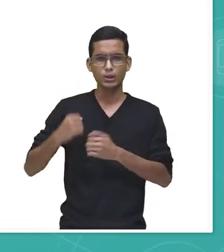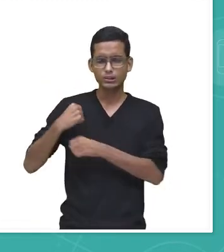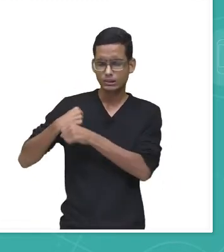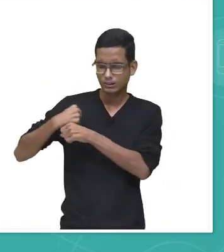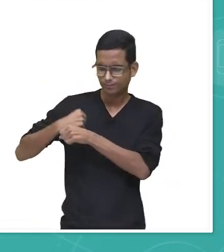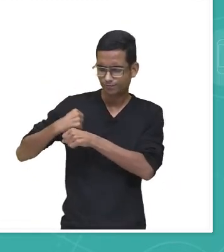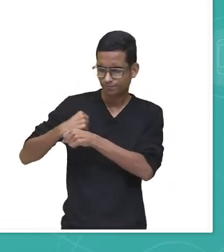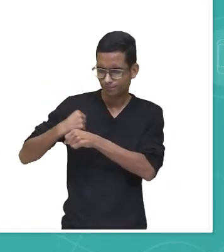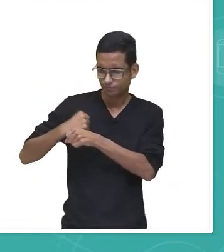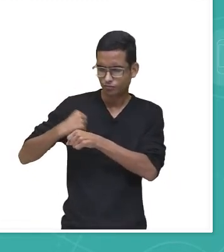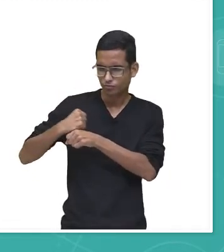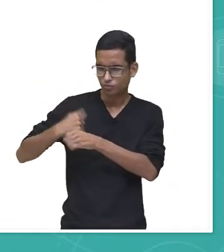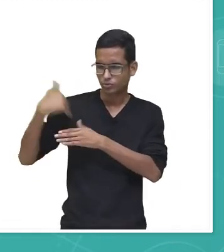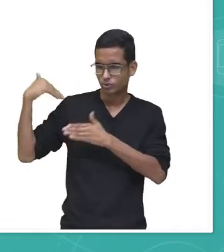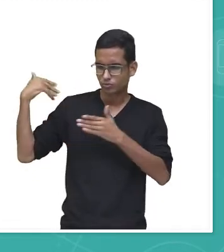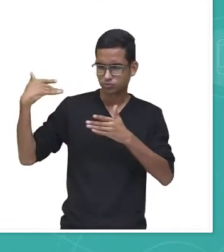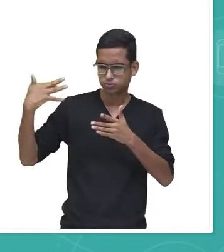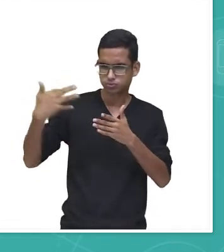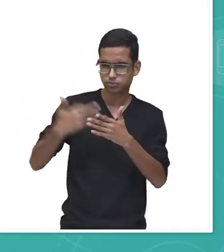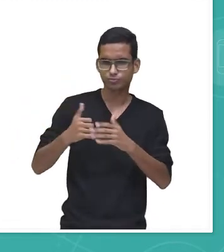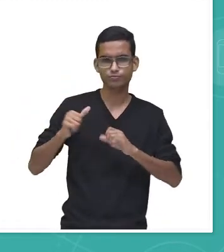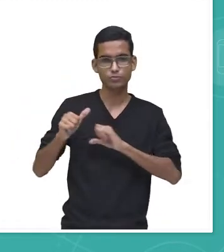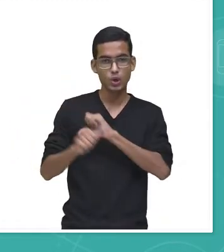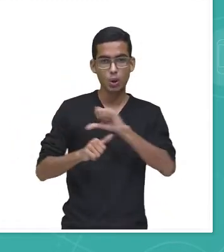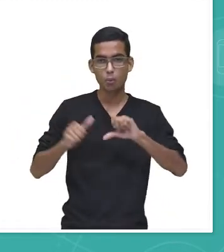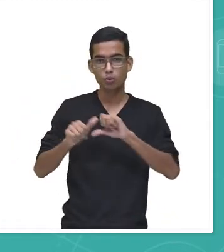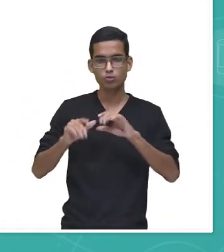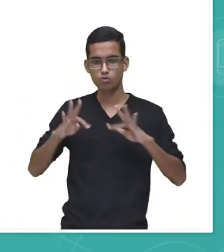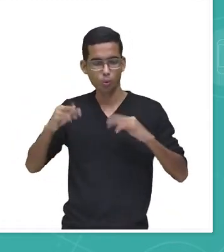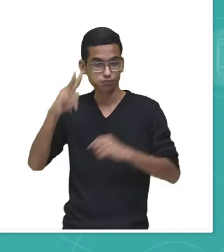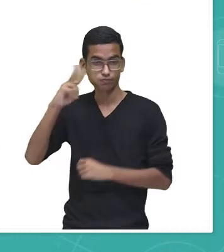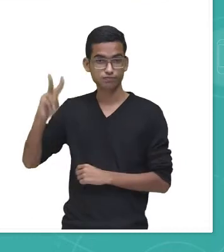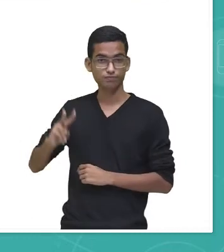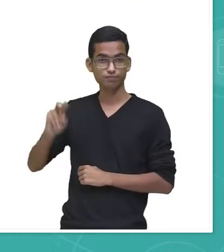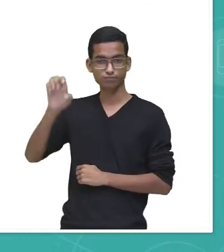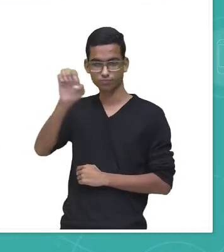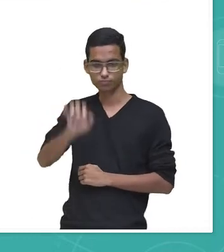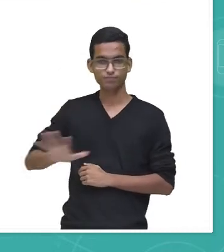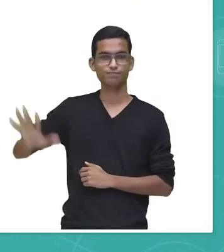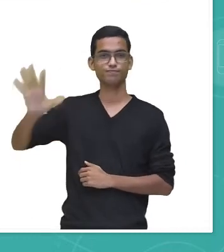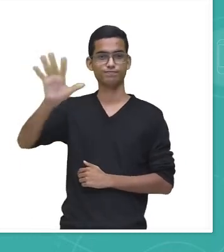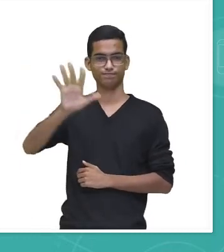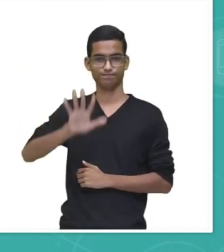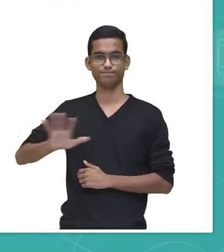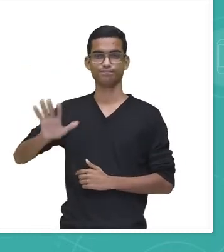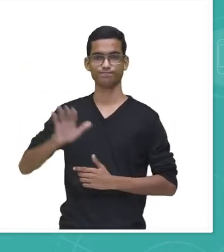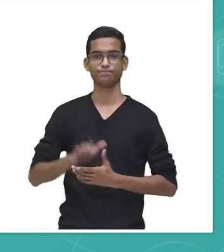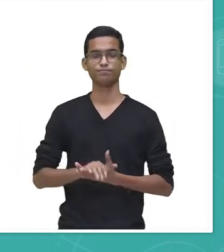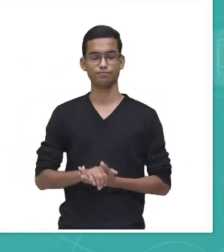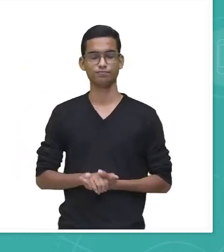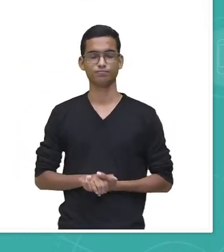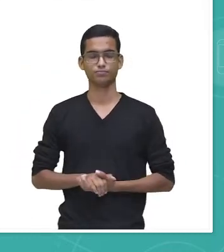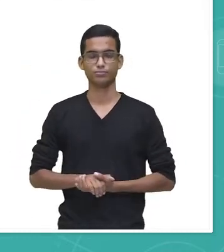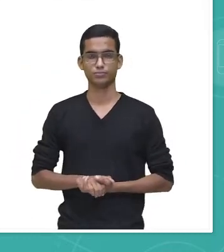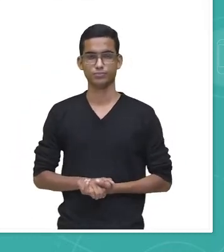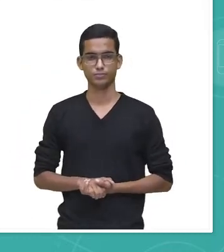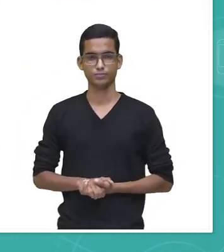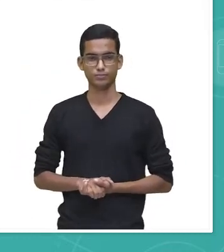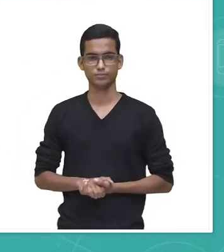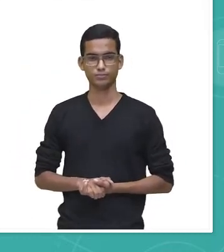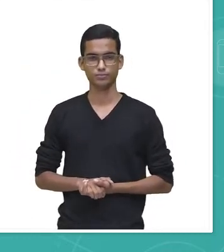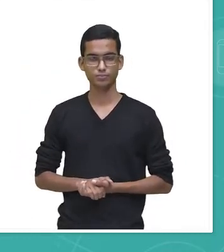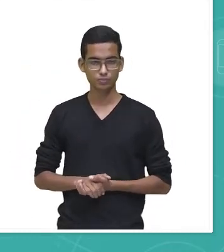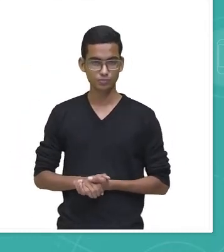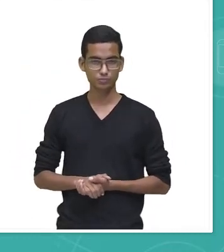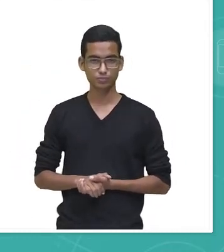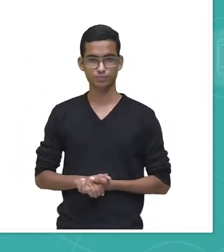ele vai modificar o panorama da história da Europa e, consequentemente, também o panorama de todo o processo histórico, tudo bem? Então, nós vamos trazer aí